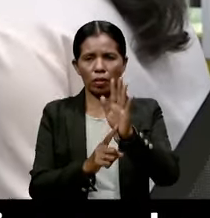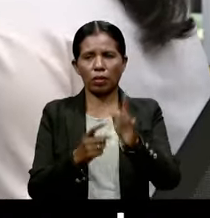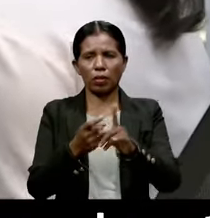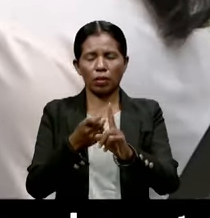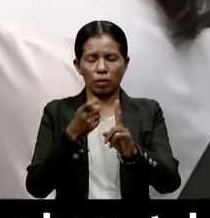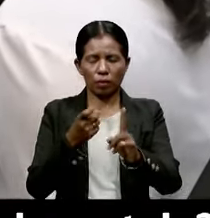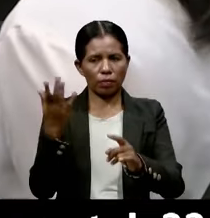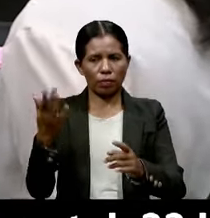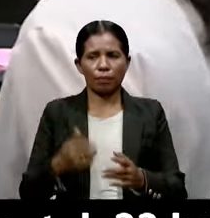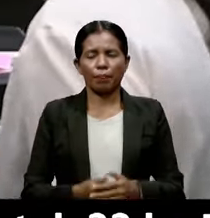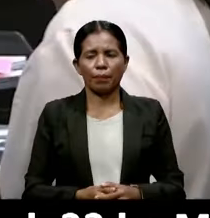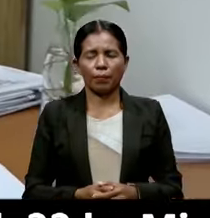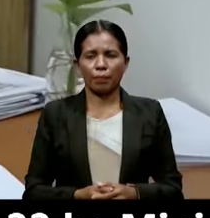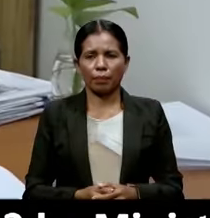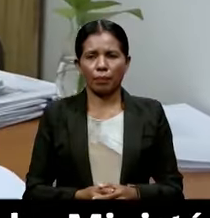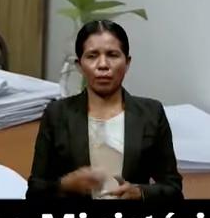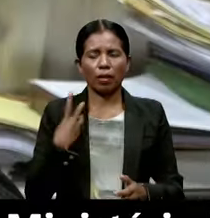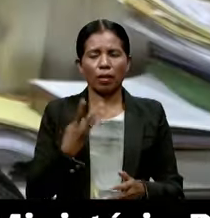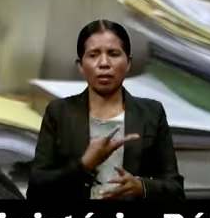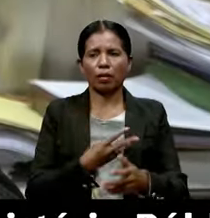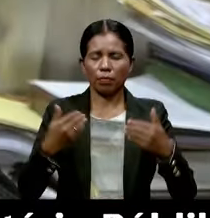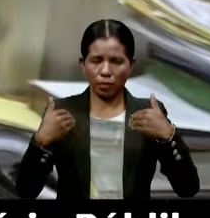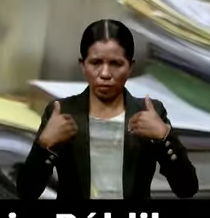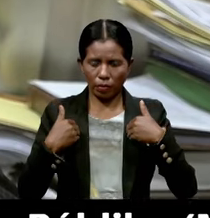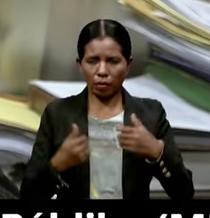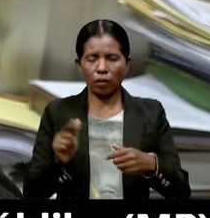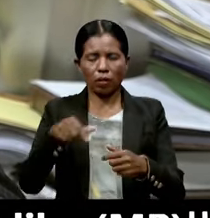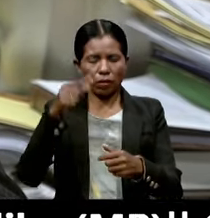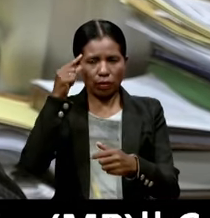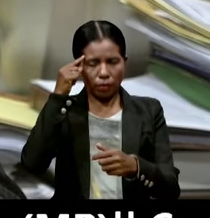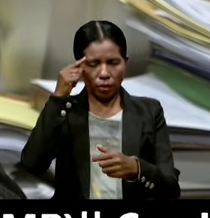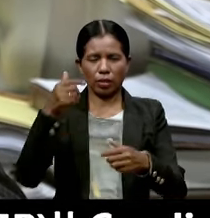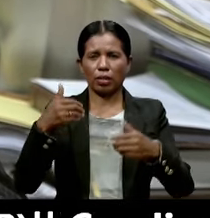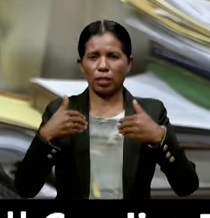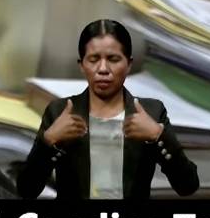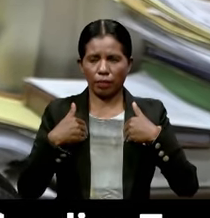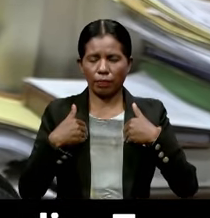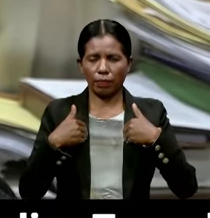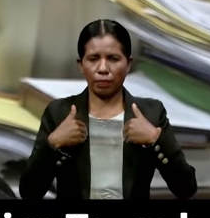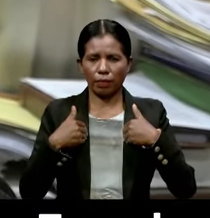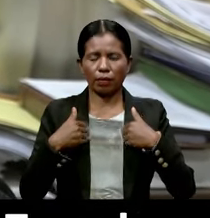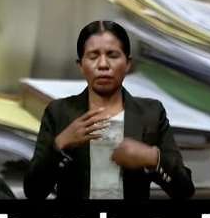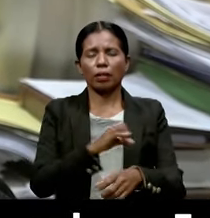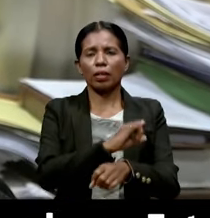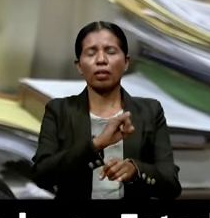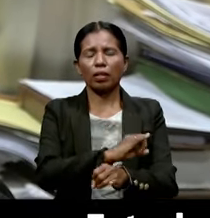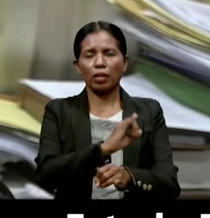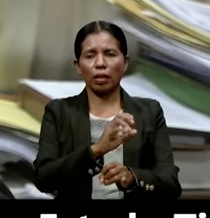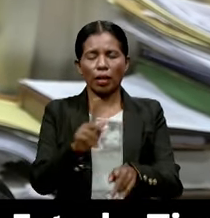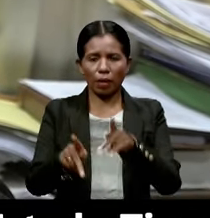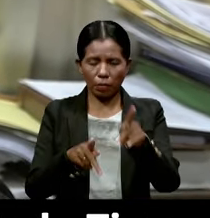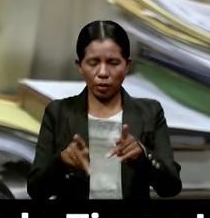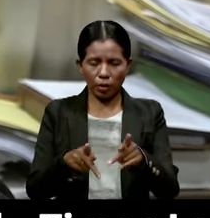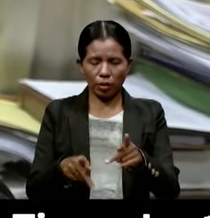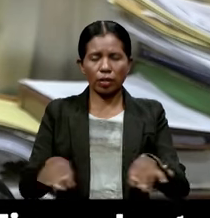gabineti. Hoi zami dene ami iha ona governo iha ona individu ne memang se hak nar fale ang